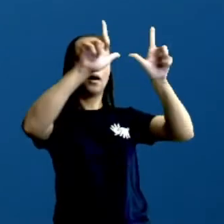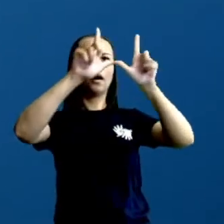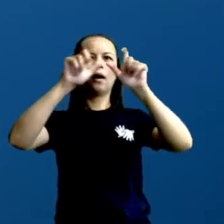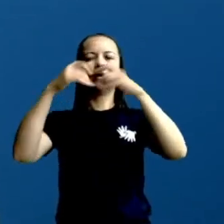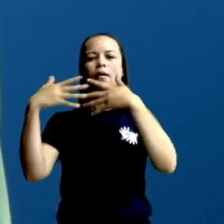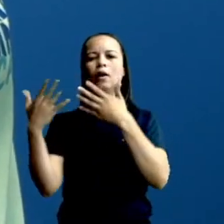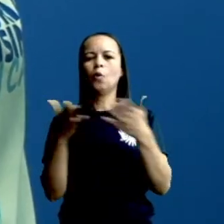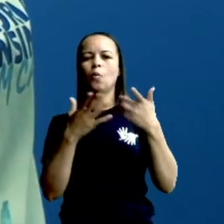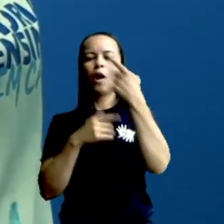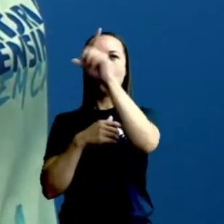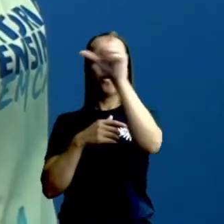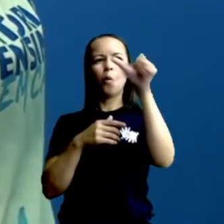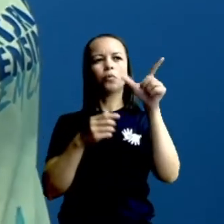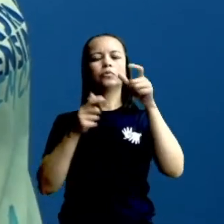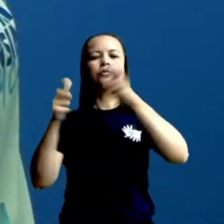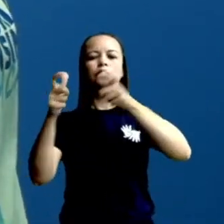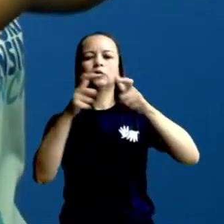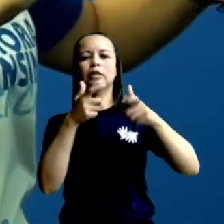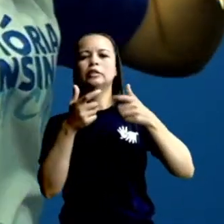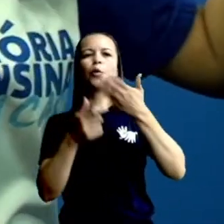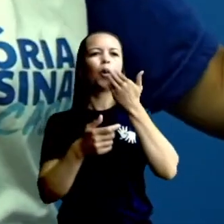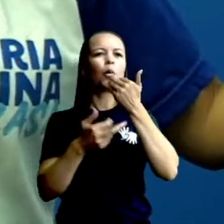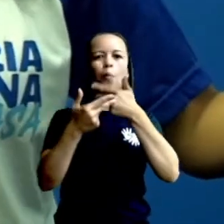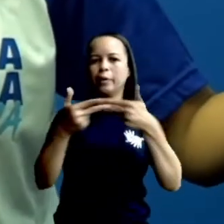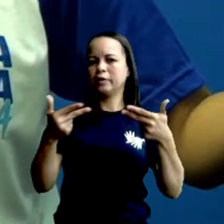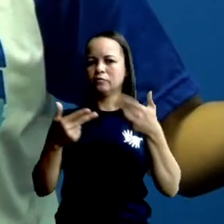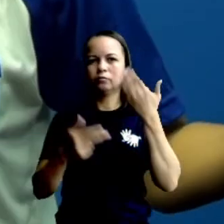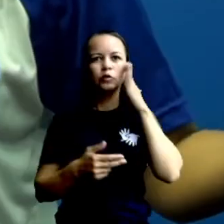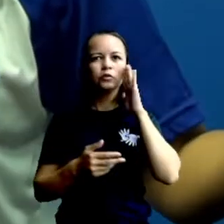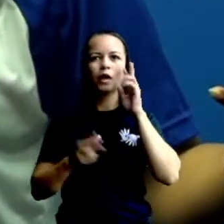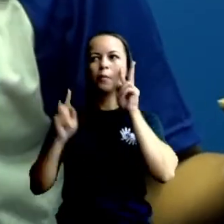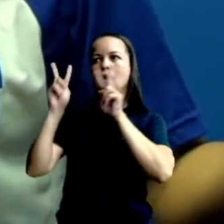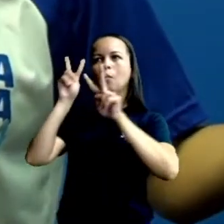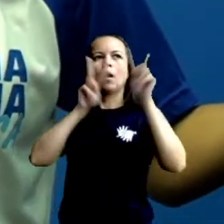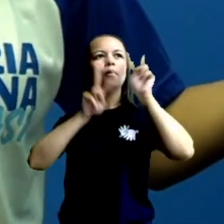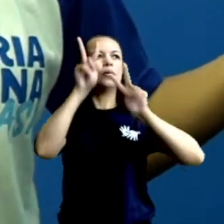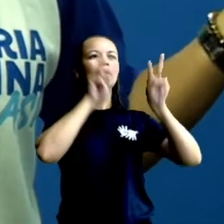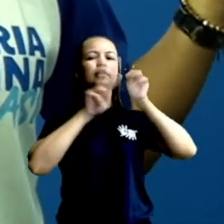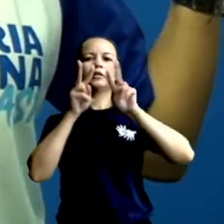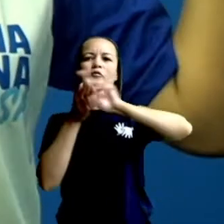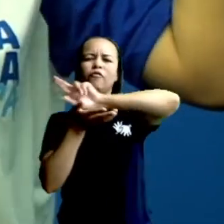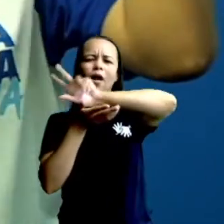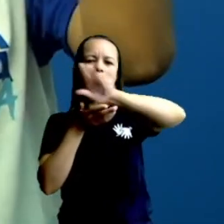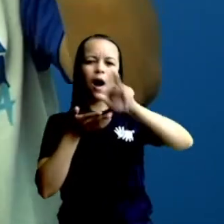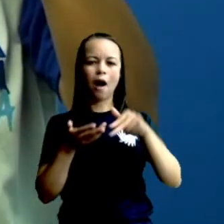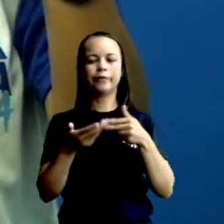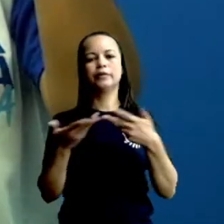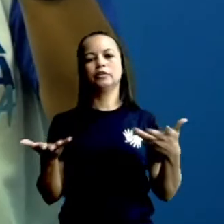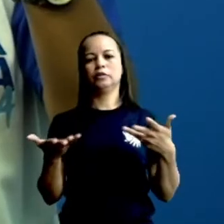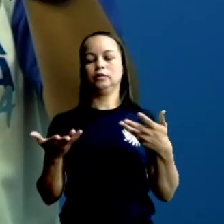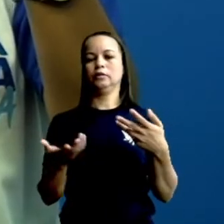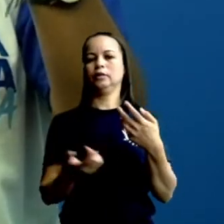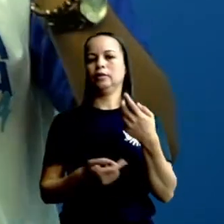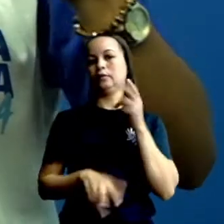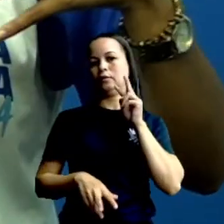olha uma outra propaganda de uma comida, você não sabe. Porque são tantas que polui a sua visão. Então,